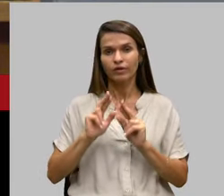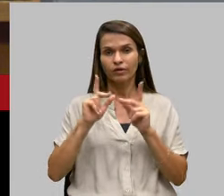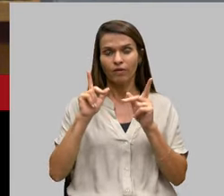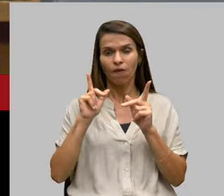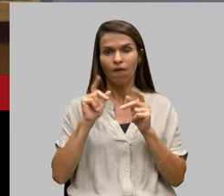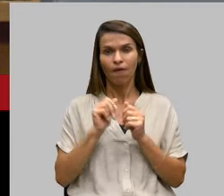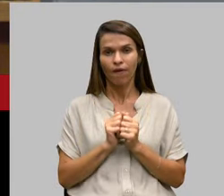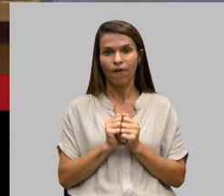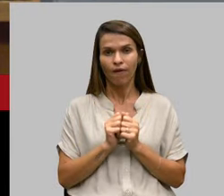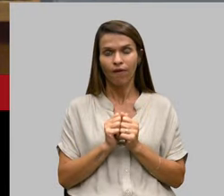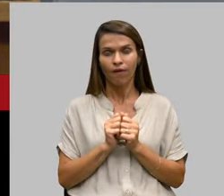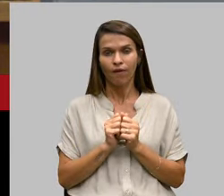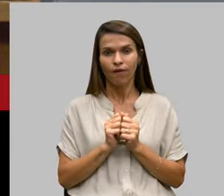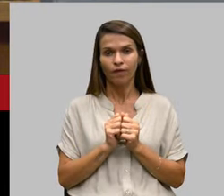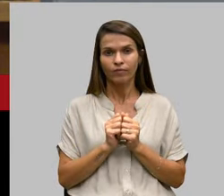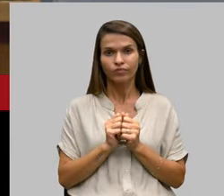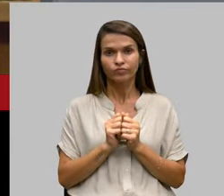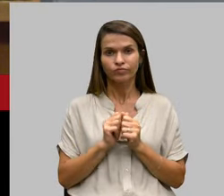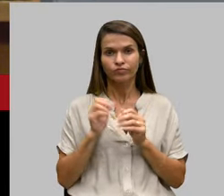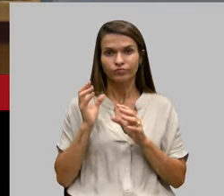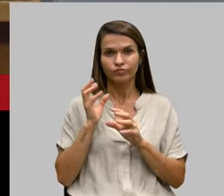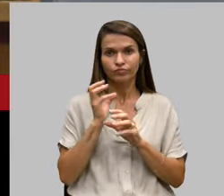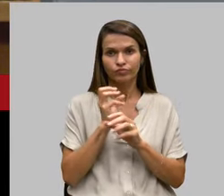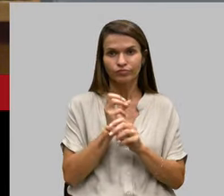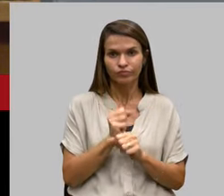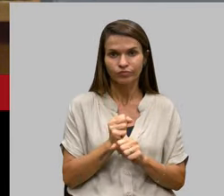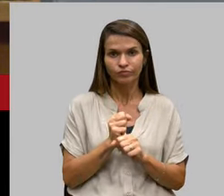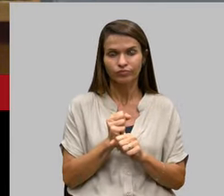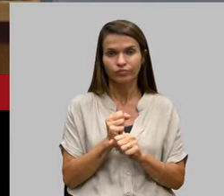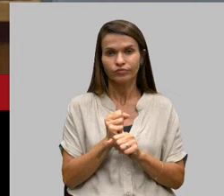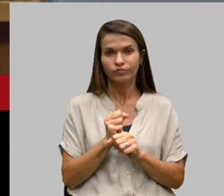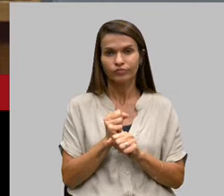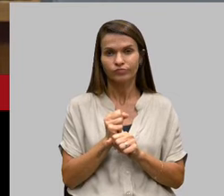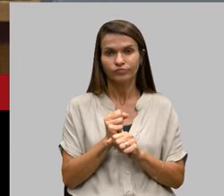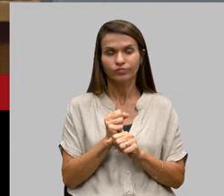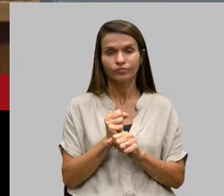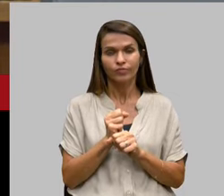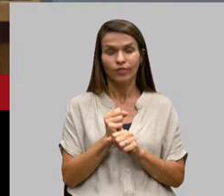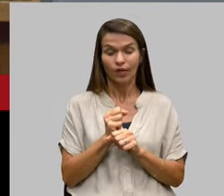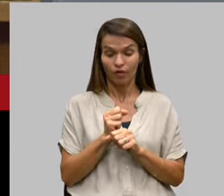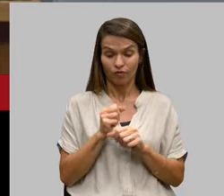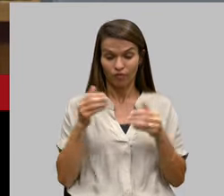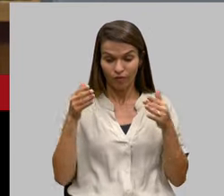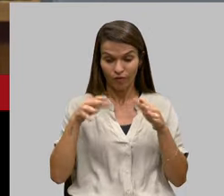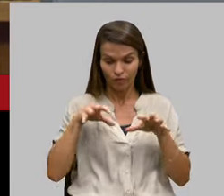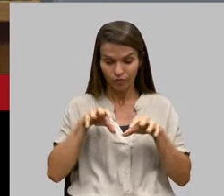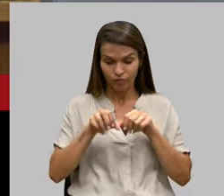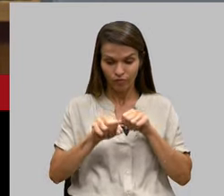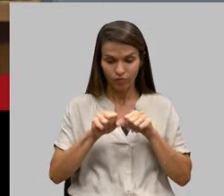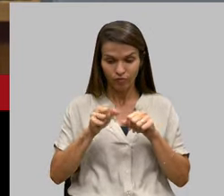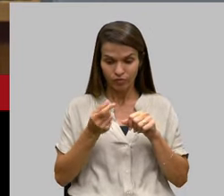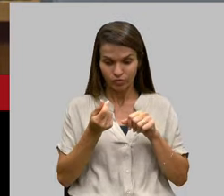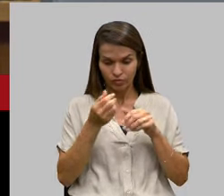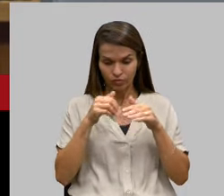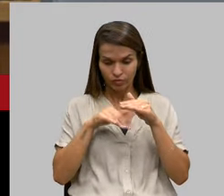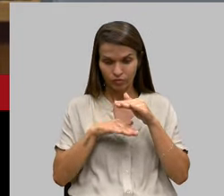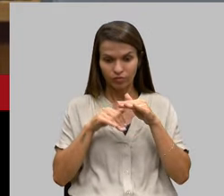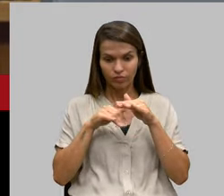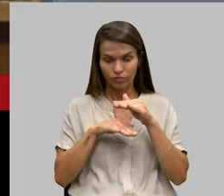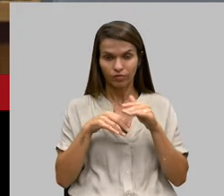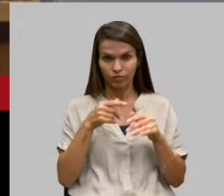múltiplo é impossível da da questão da formação dos Fundos dess Você tem razão certo